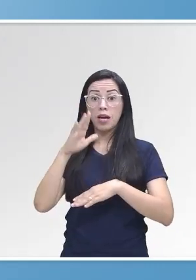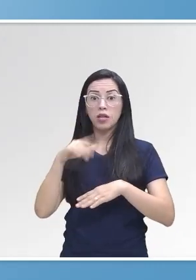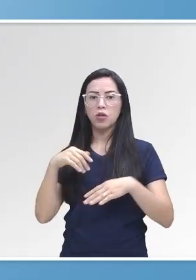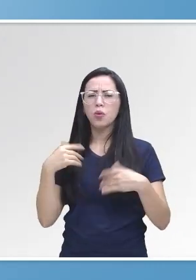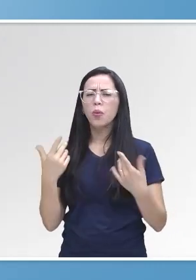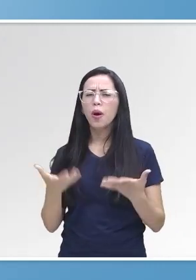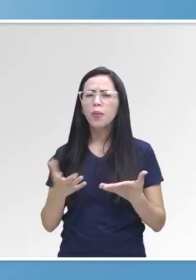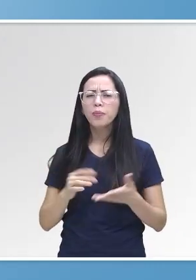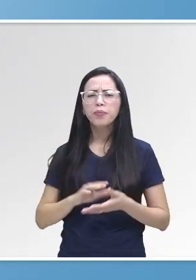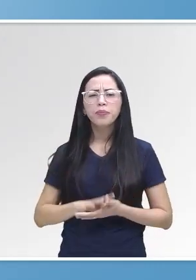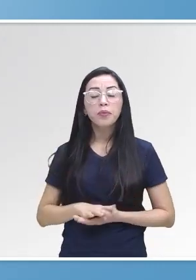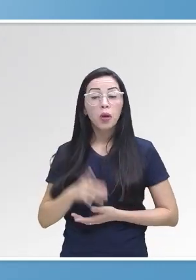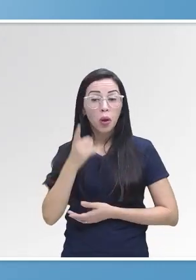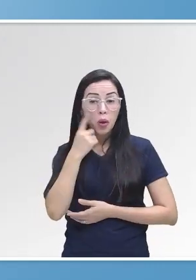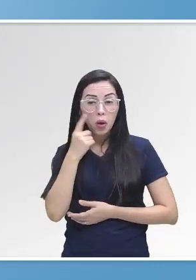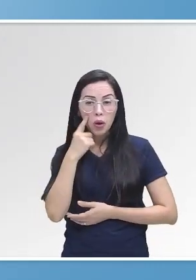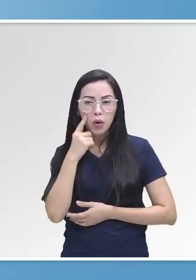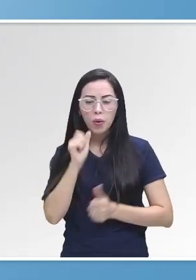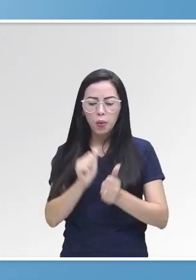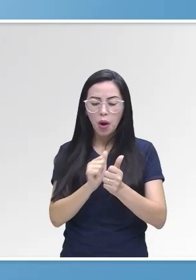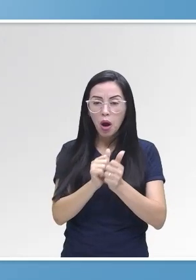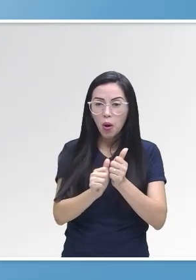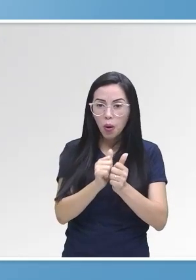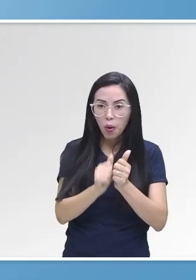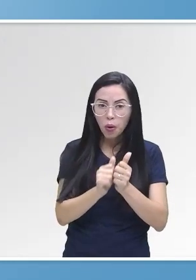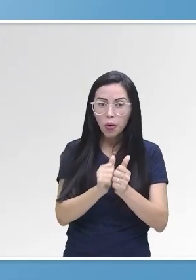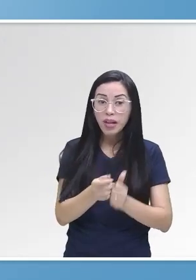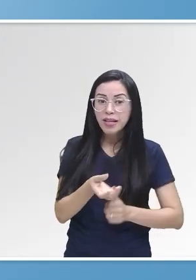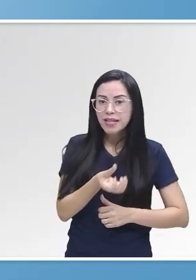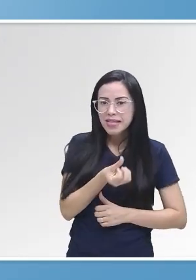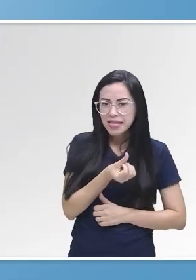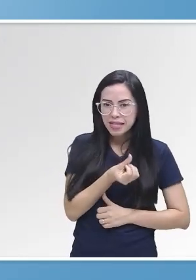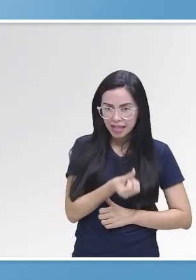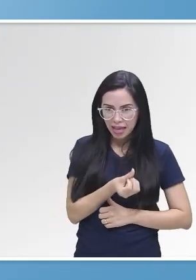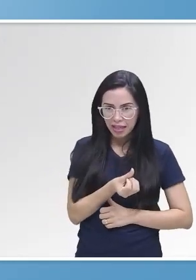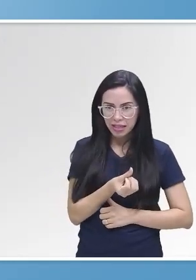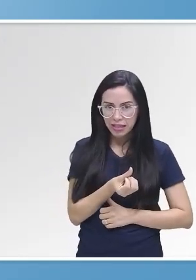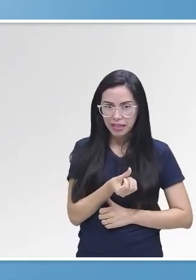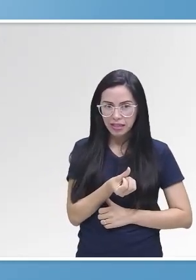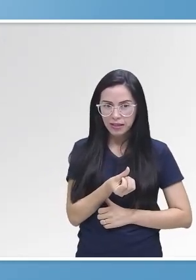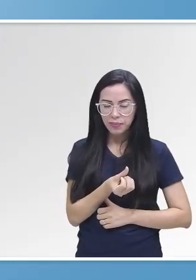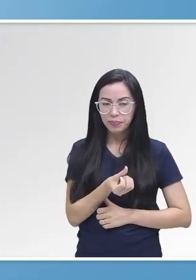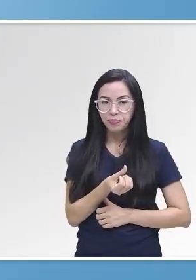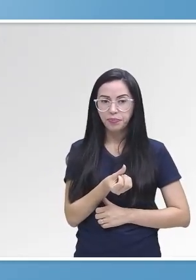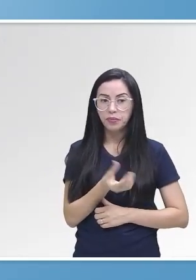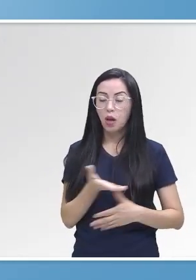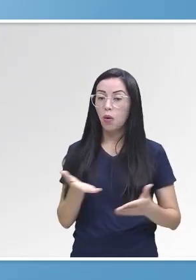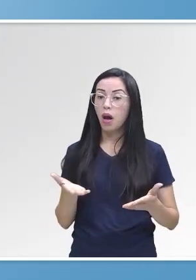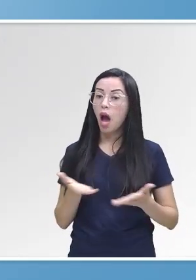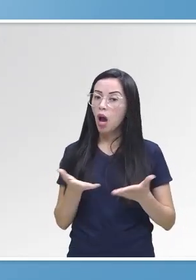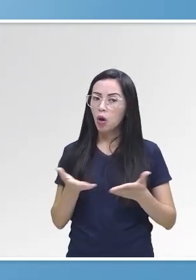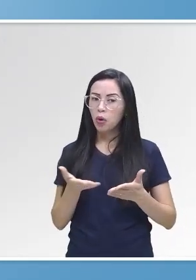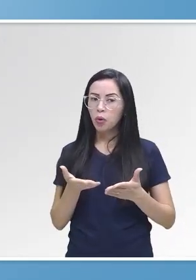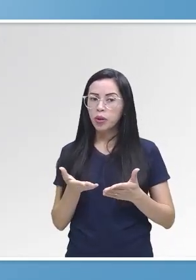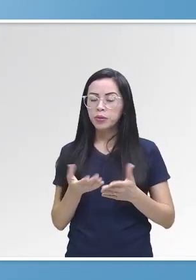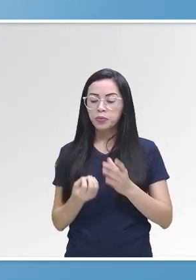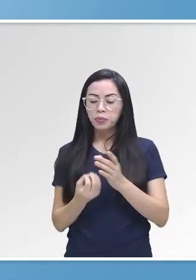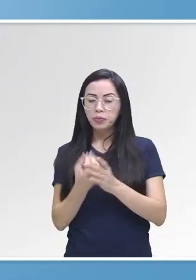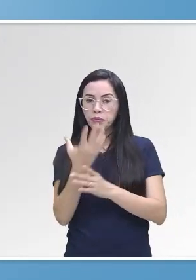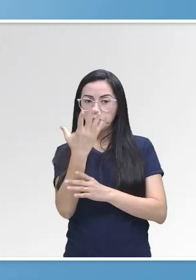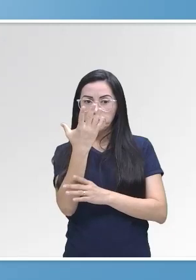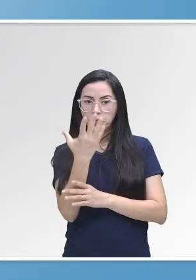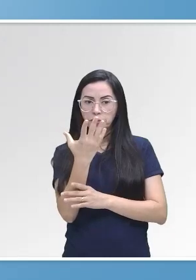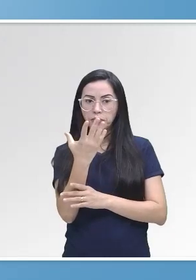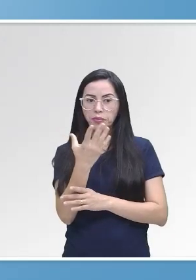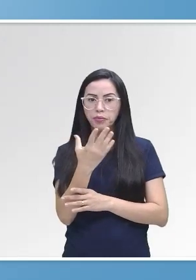tem 6 kg então eu vou fazer vocês Barrinhas em e bora lá